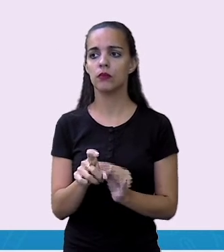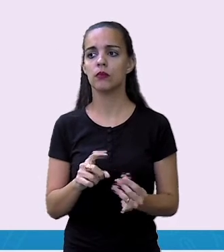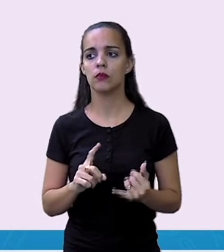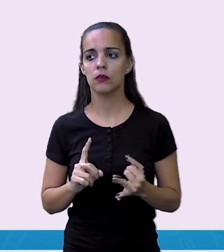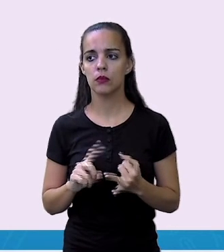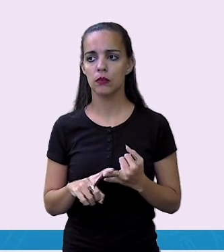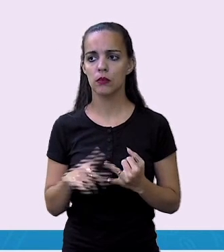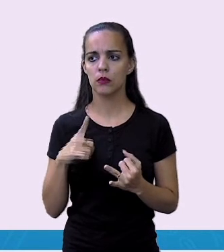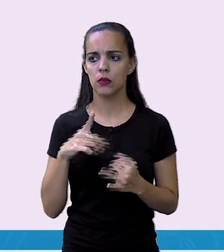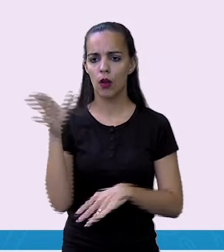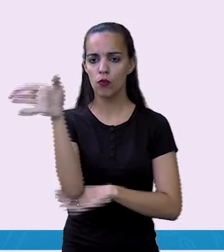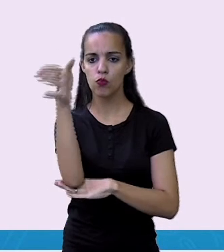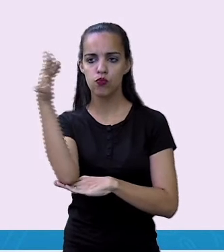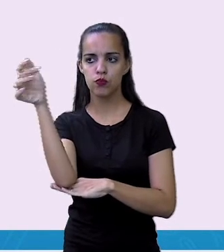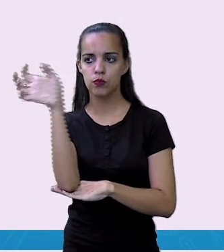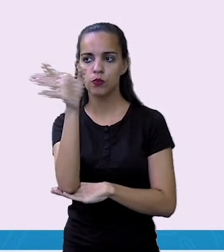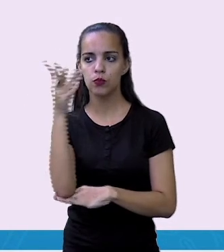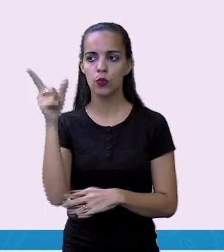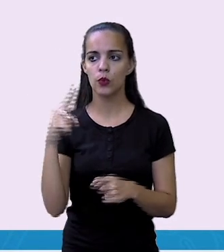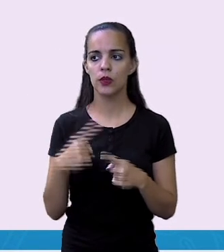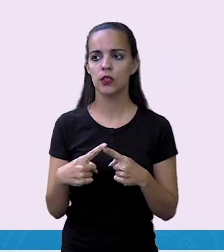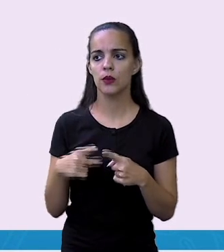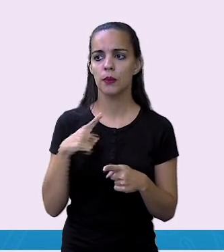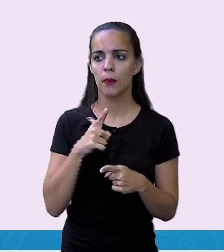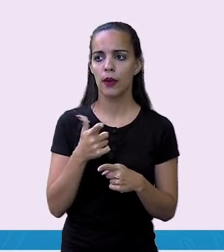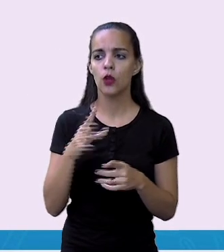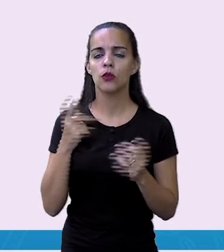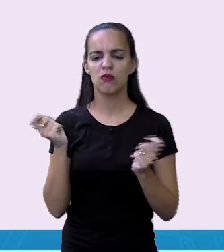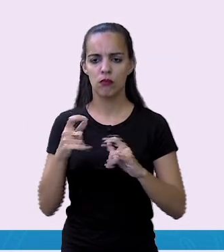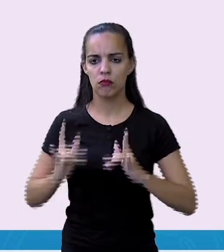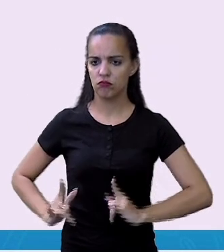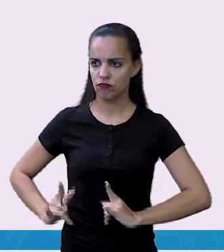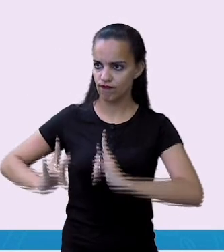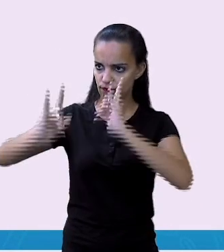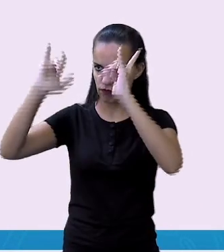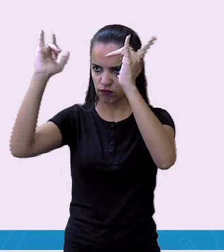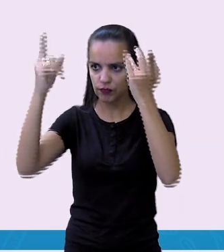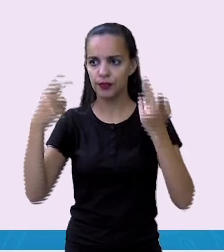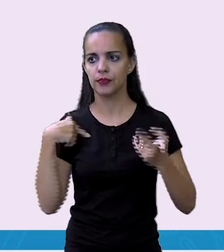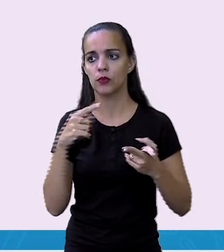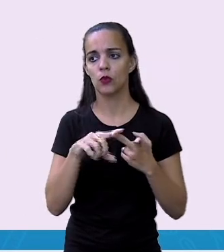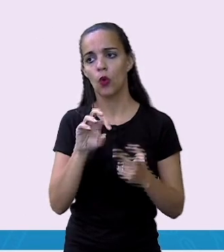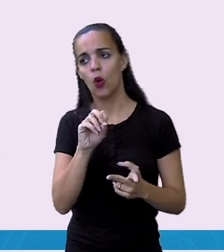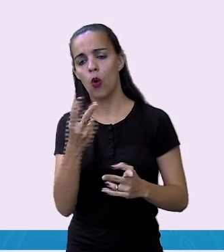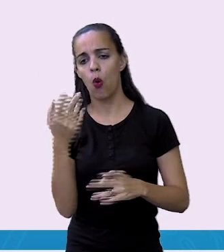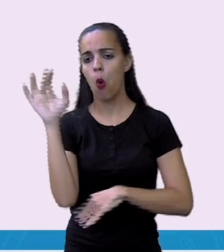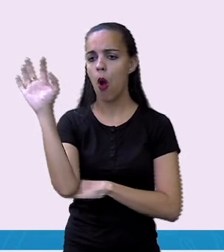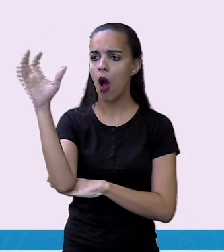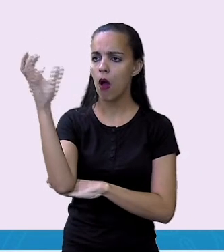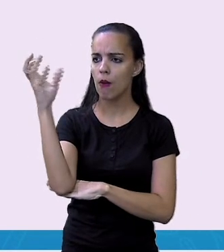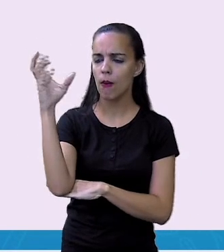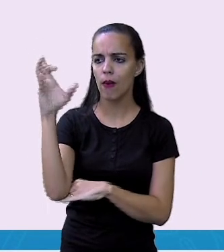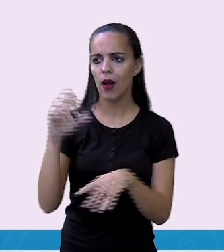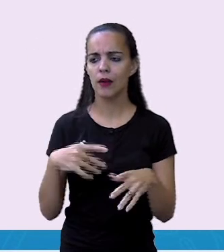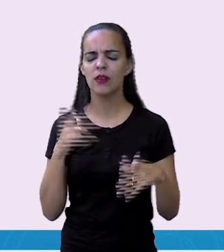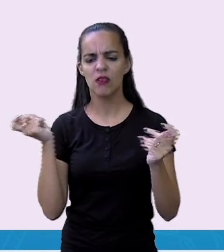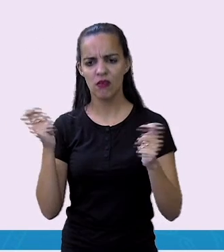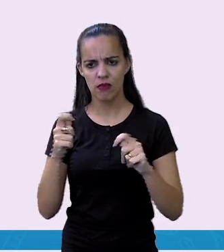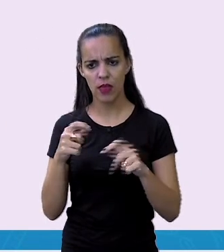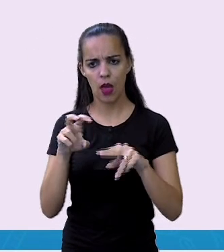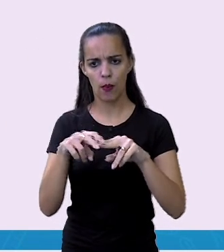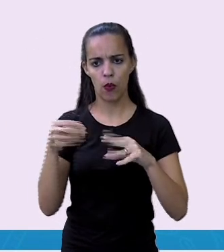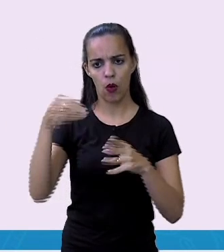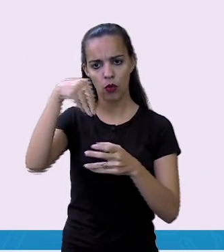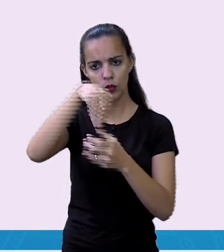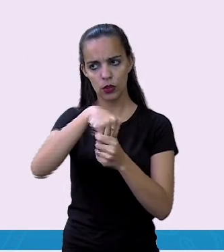do mastro de uma bandeira, a altura de um prédio, a altura de uma árvore, usando semelhança